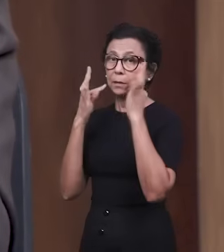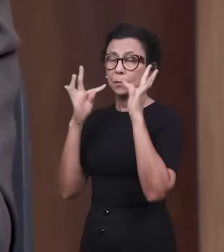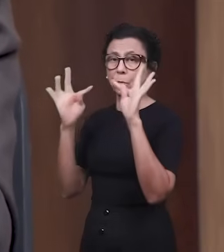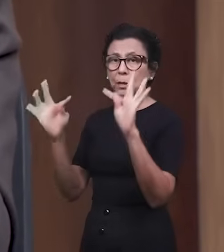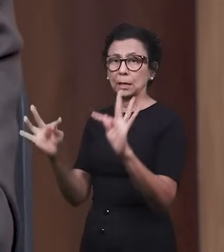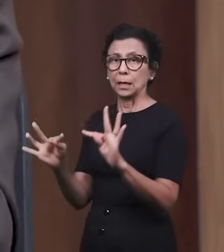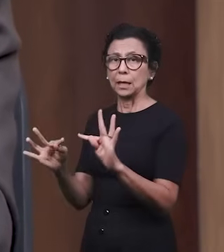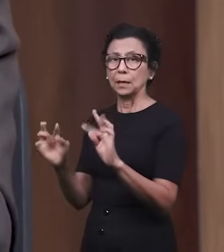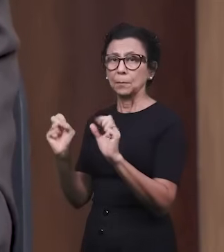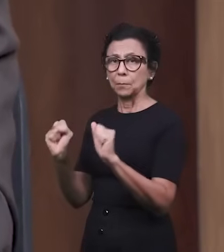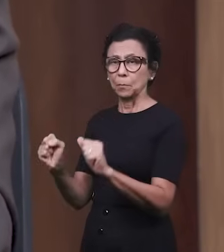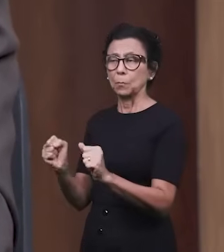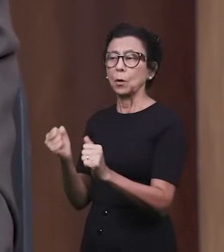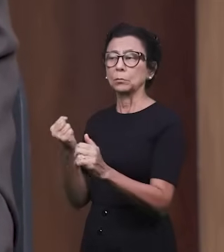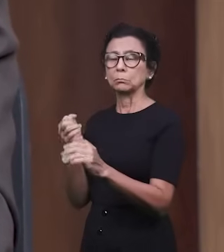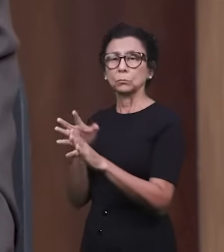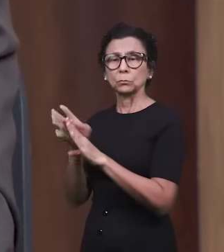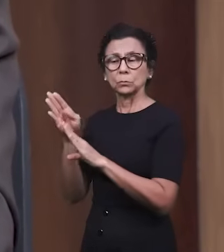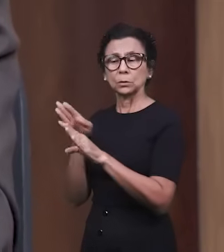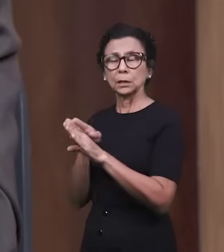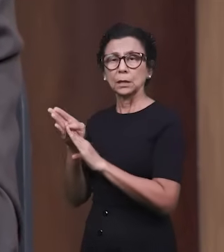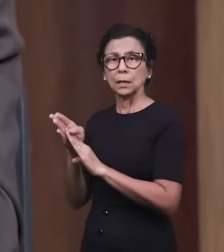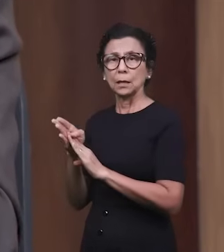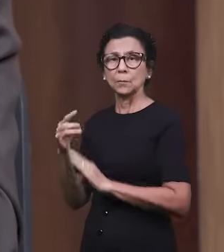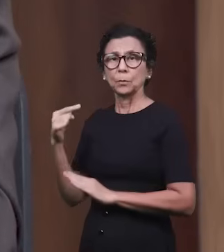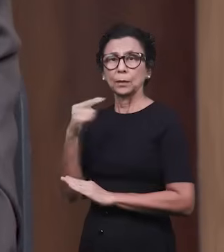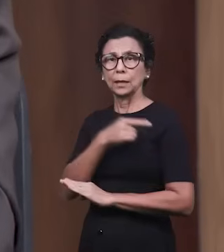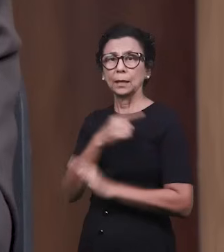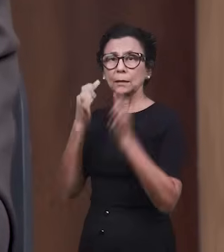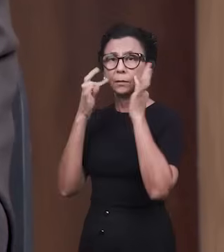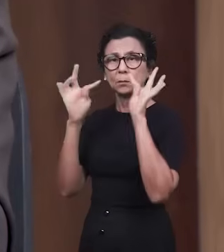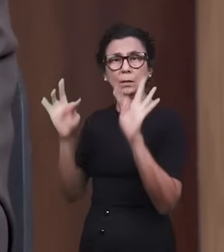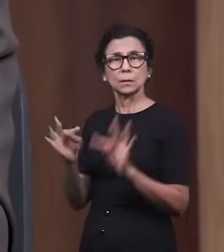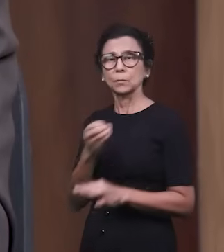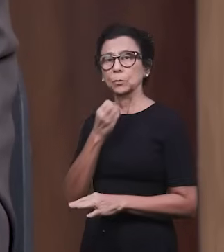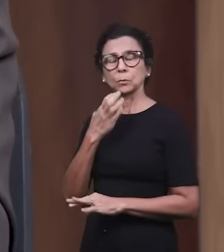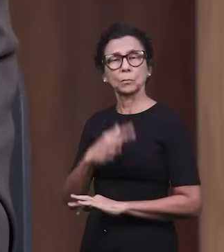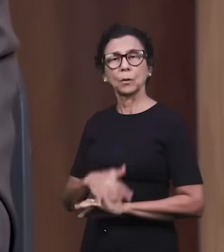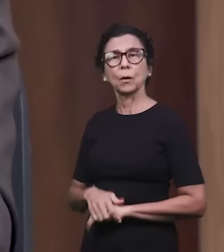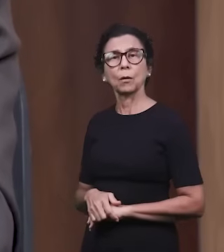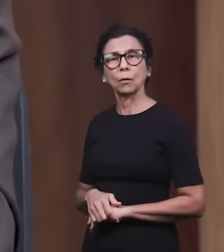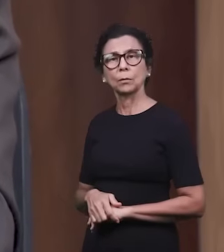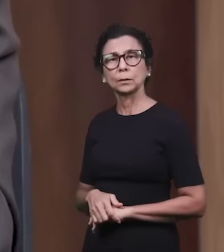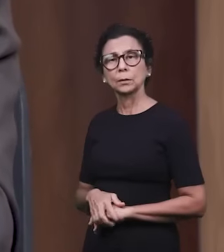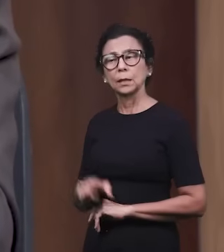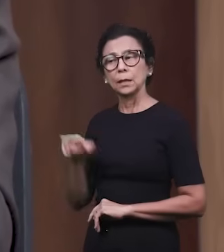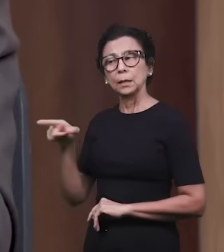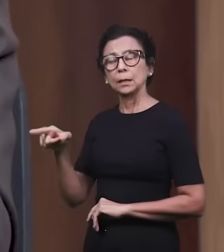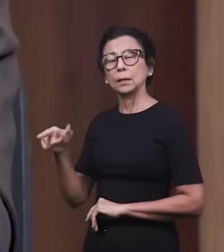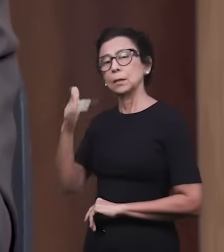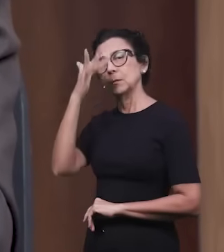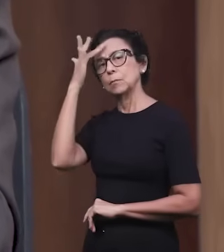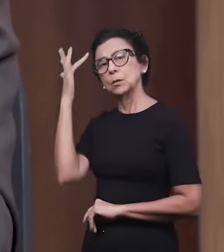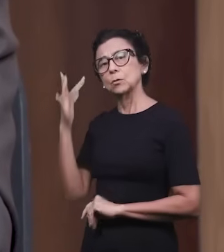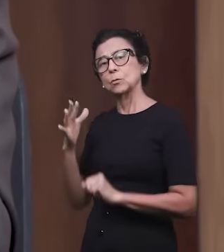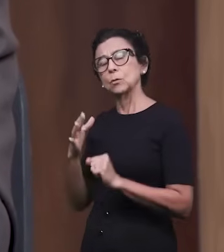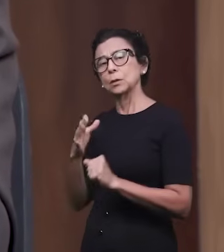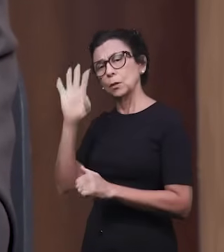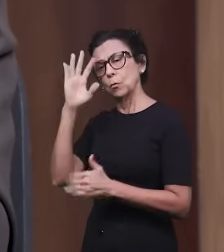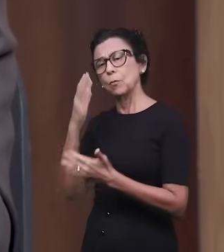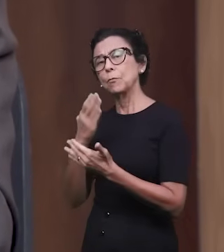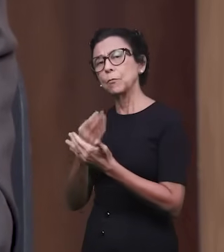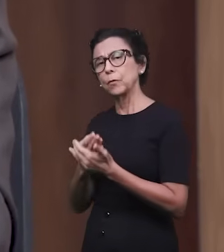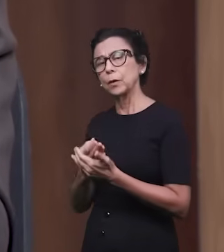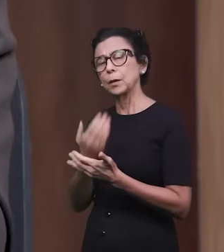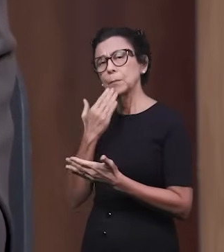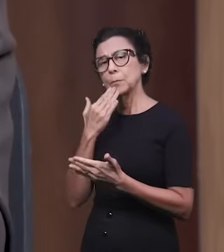de inspirar confiança naquela pessoa que o está procurando para pedir uma orientação com